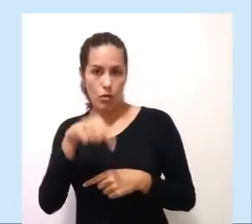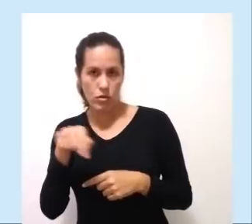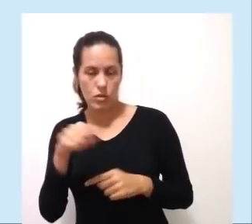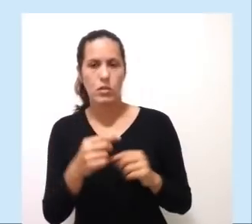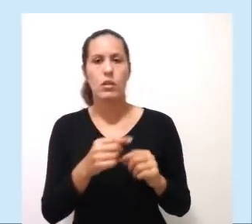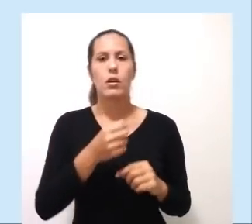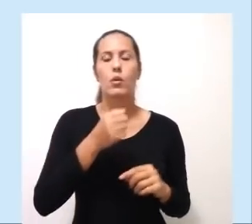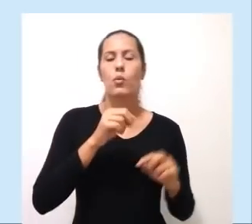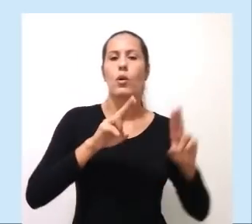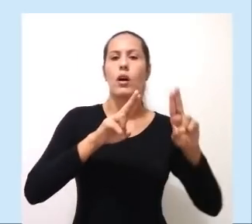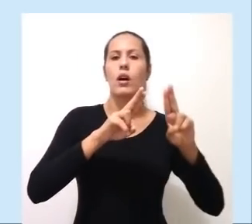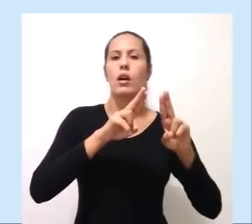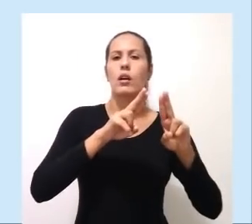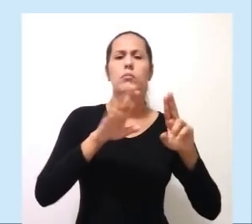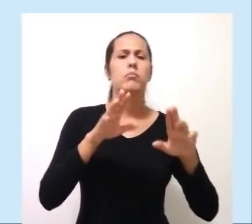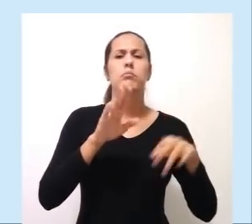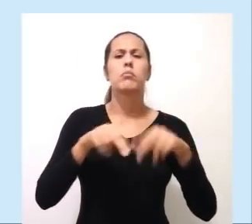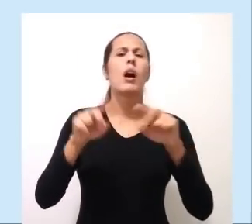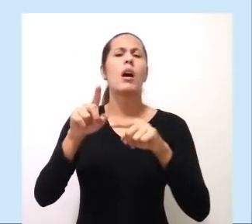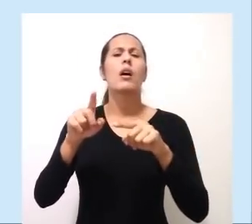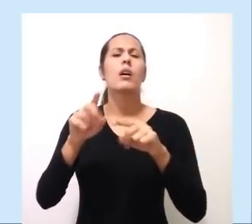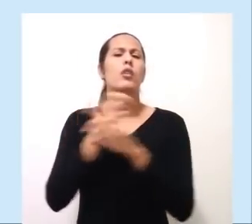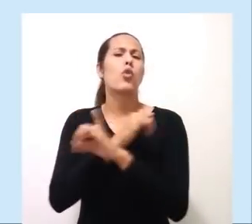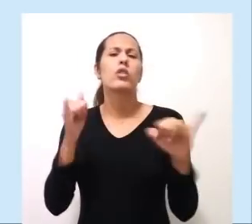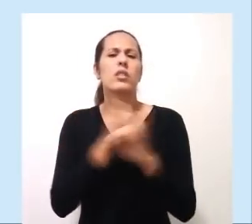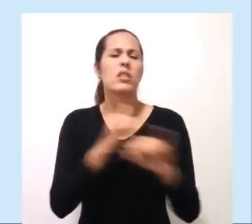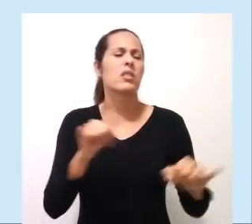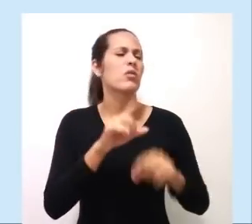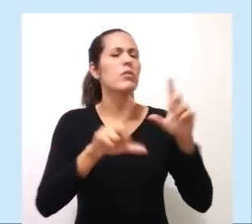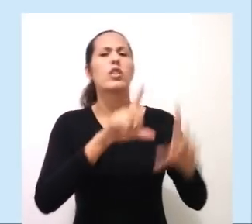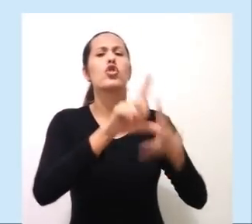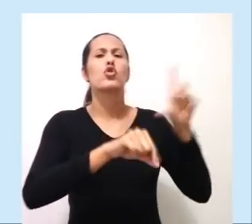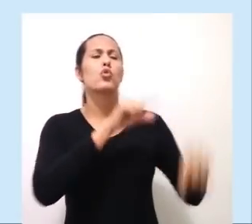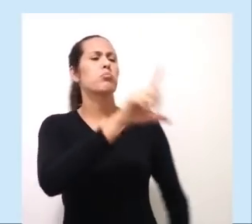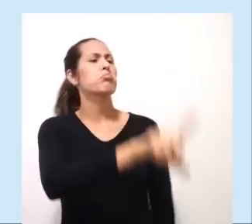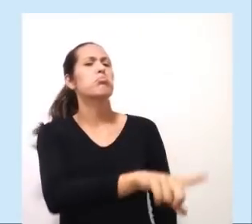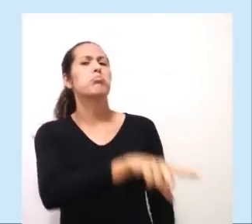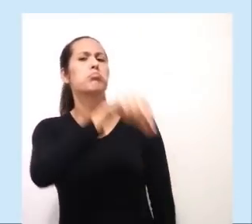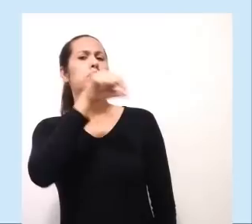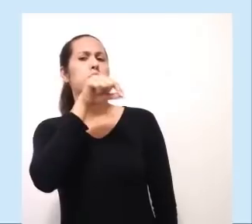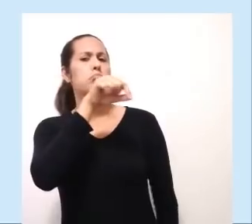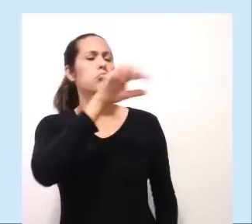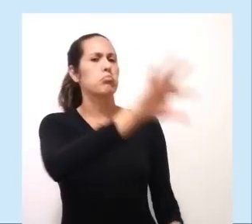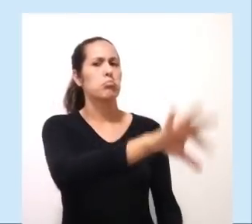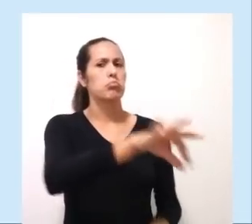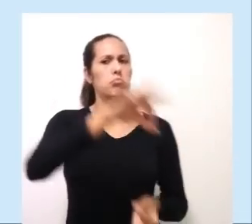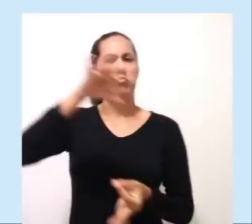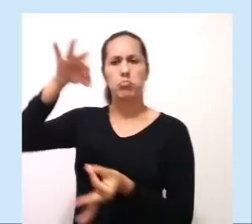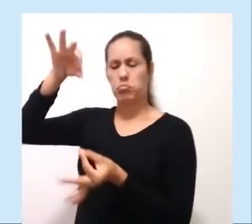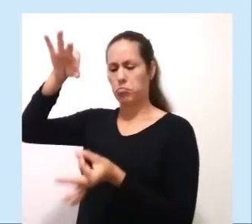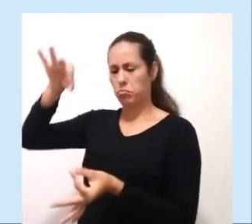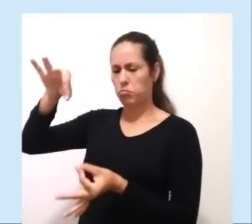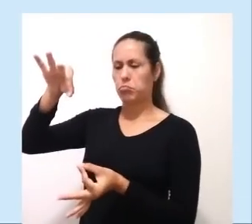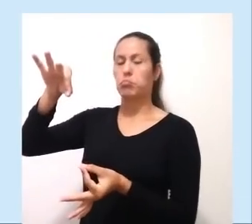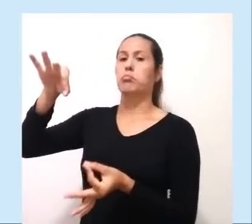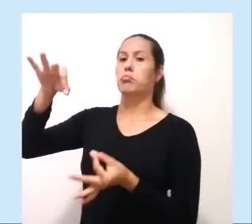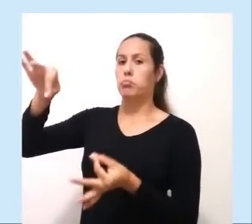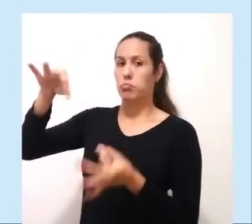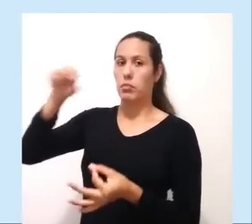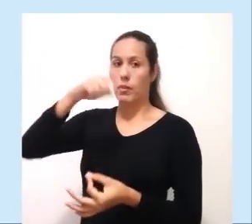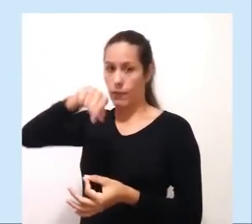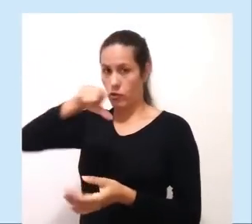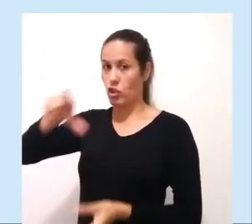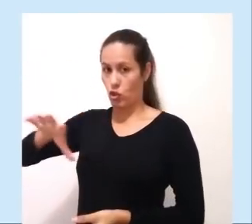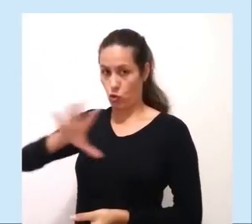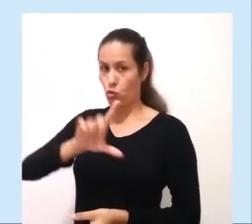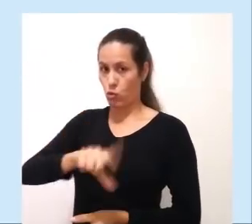vocês pegarem uma notícia e vamos redigir uma notícia, escolheram a notícia, certo? Uma notícia. A notícia foi